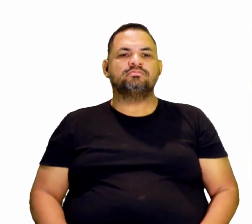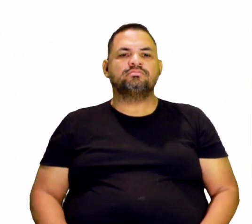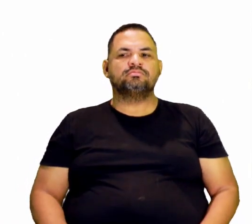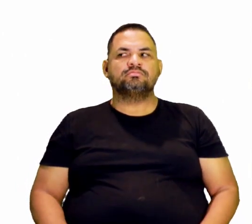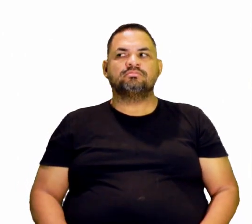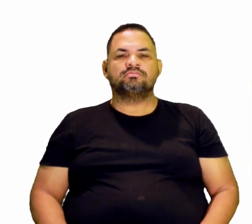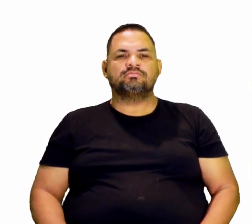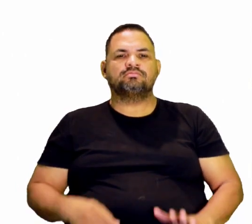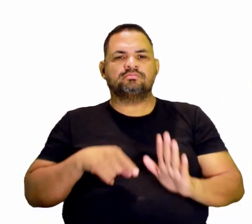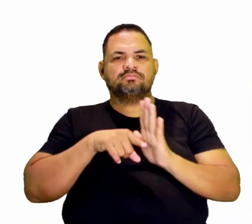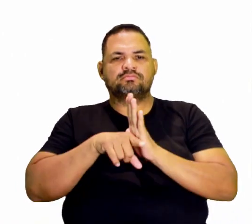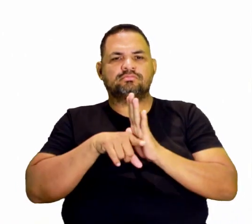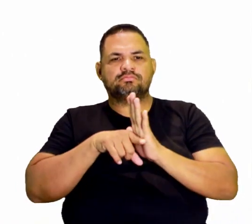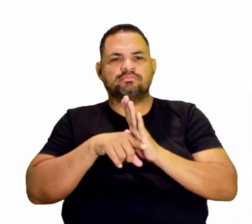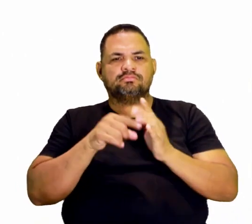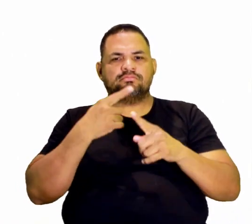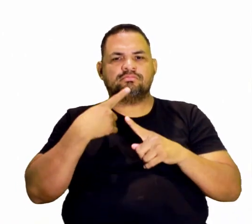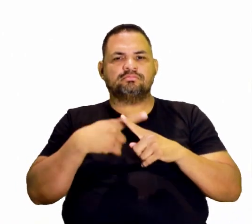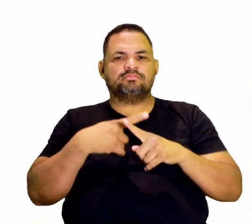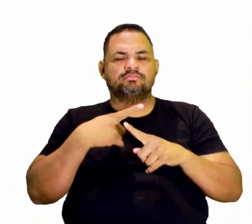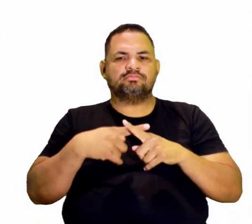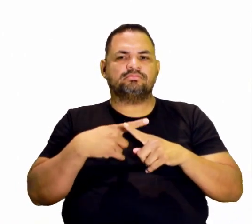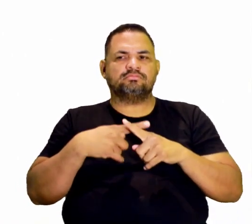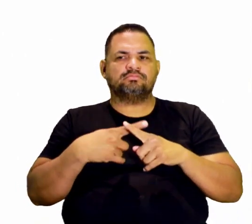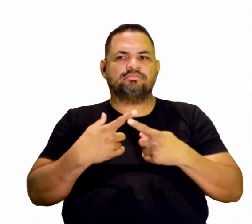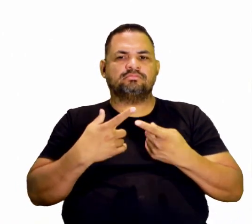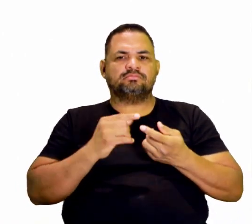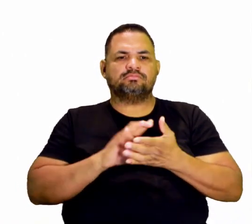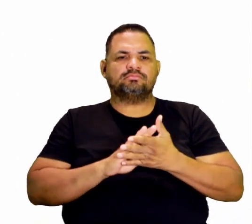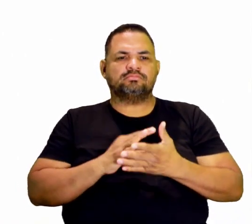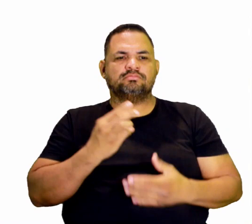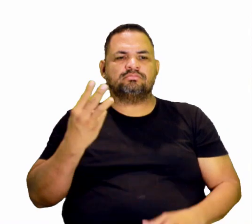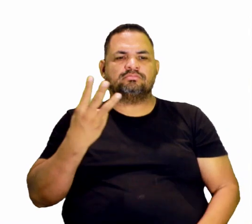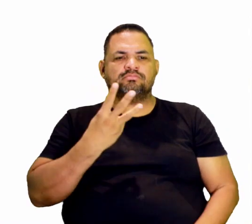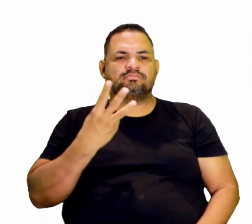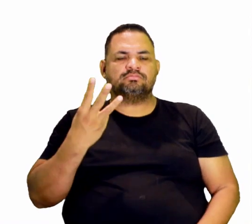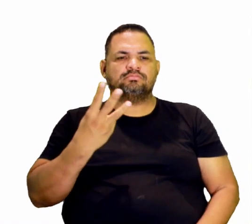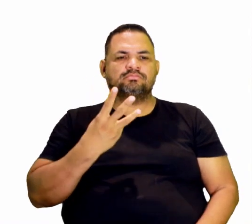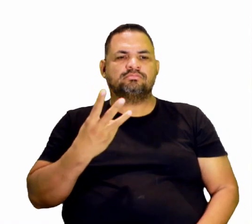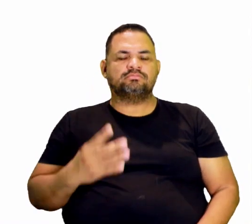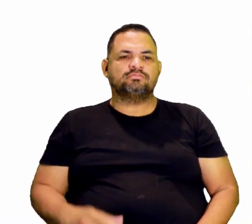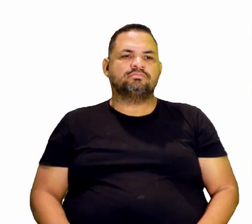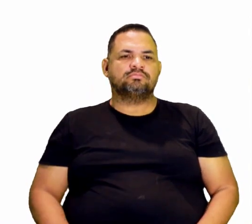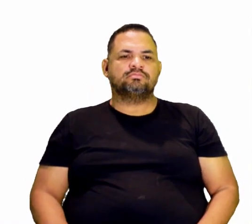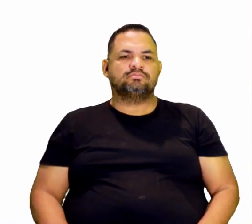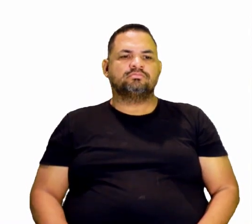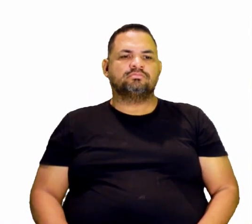Aí você vai e analisa por que essa terceira